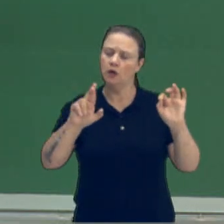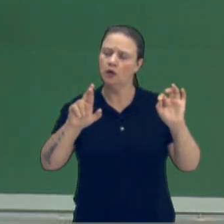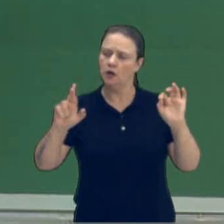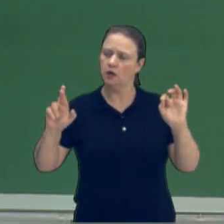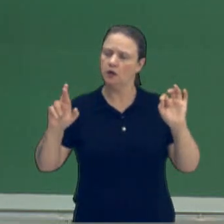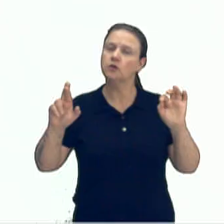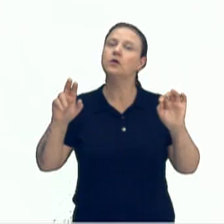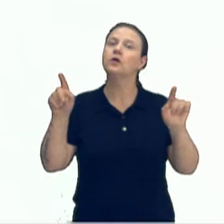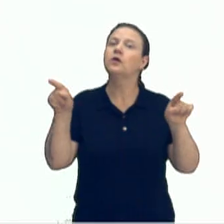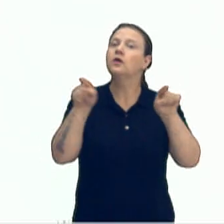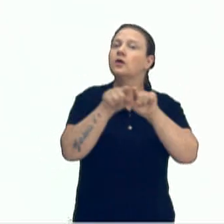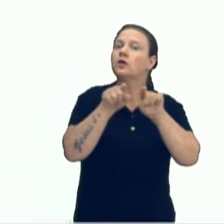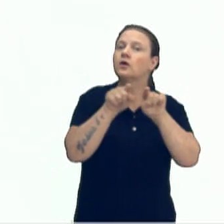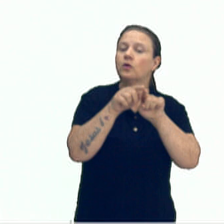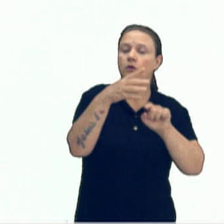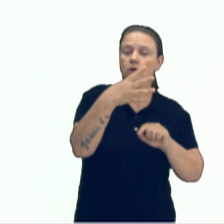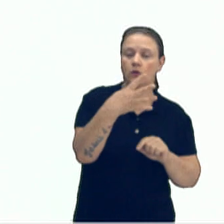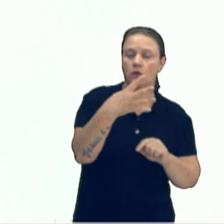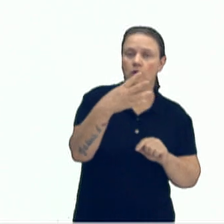é igual a